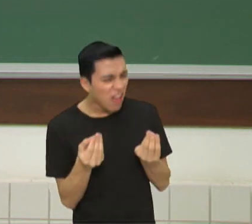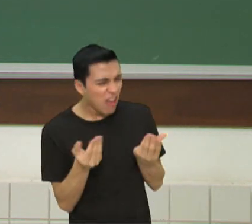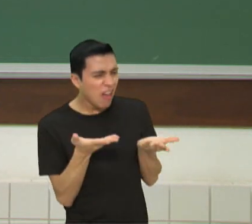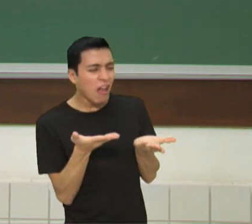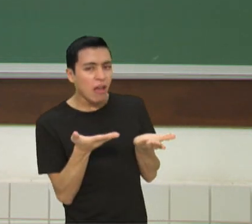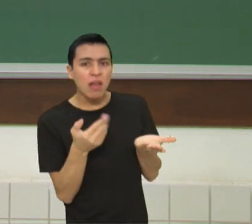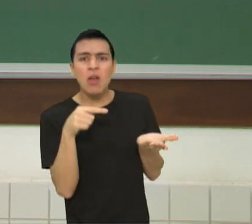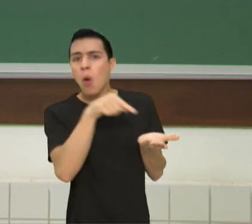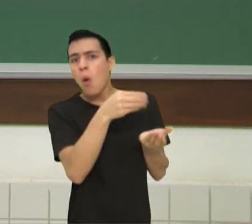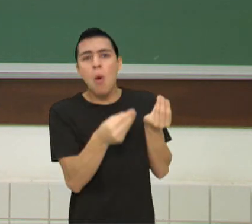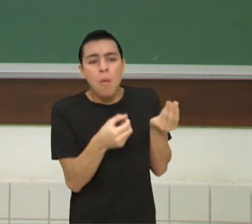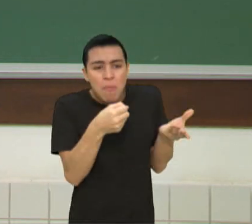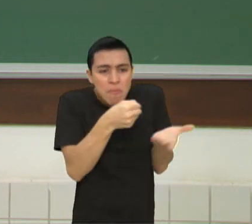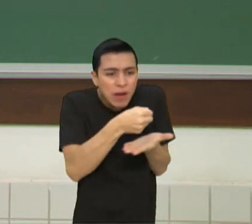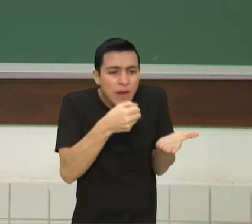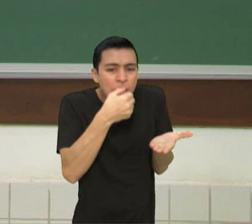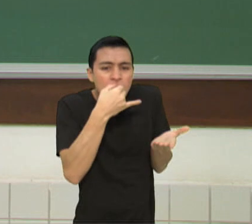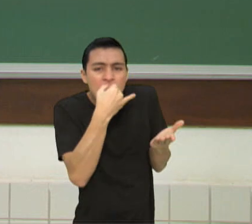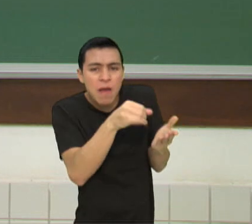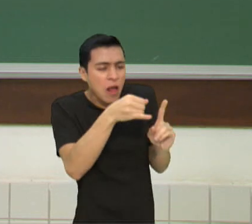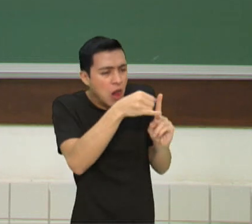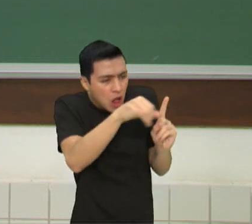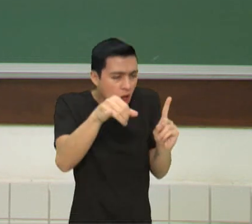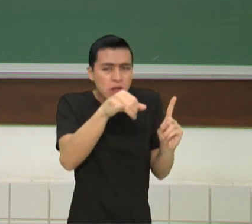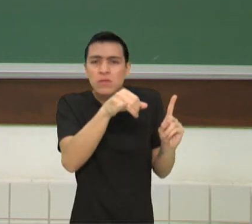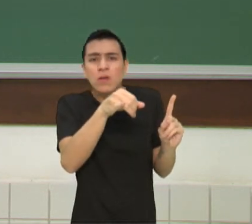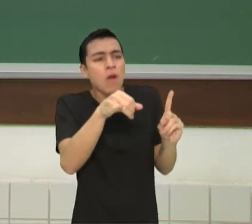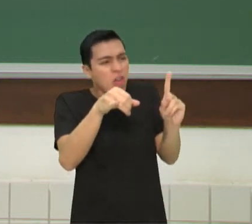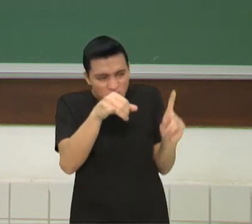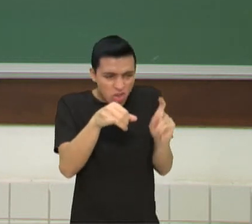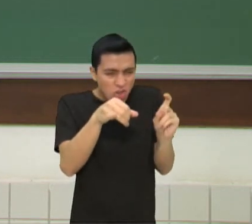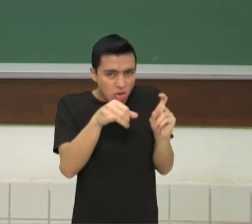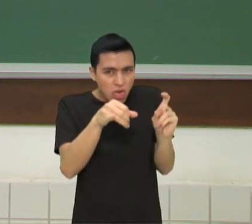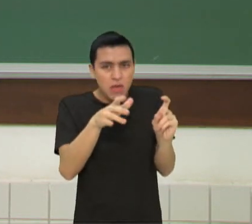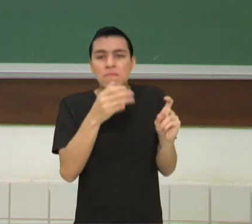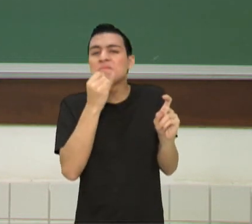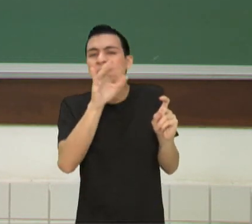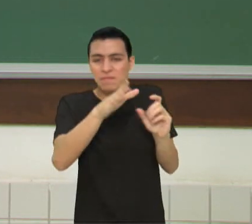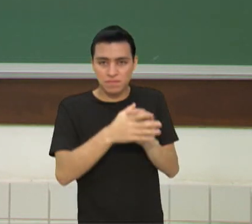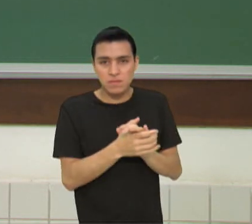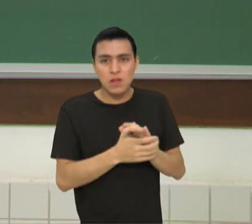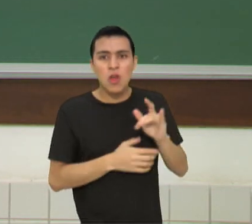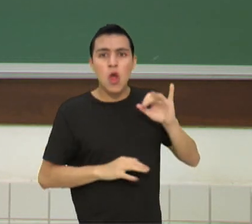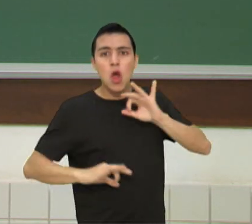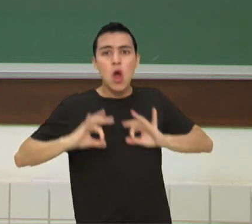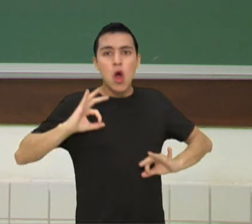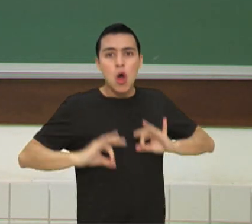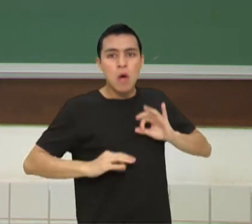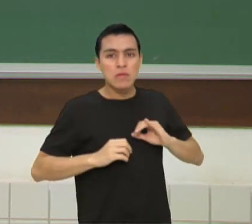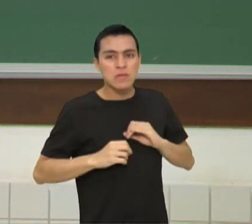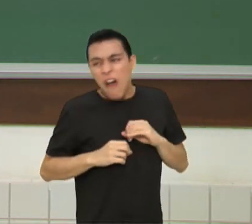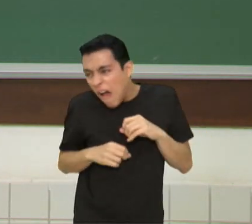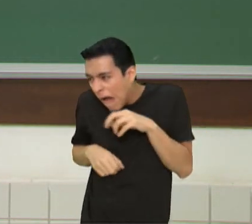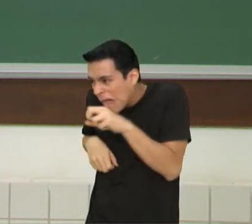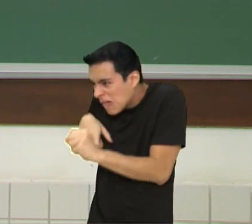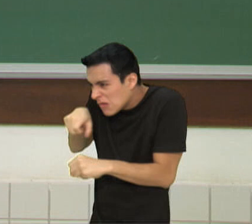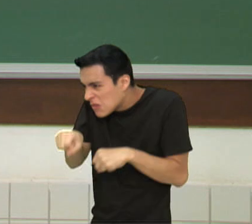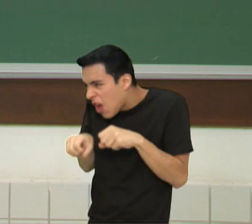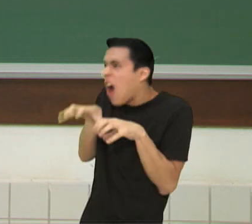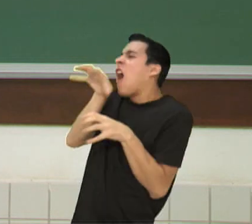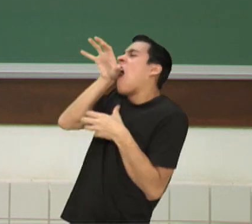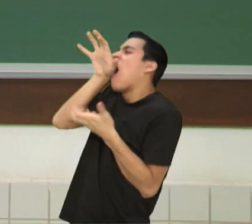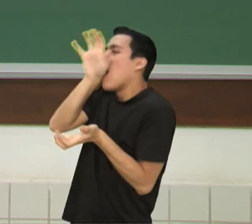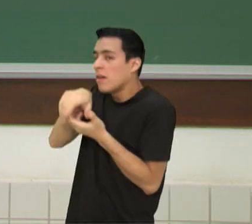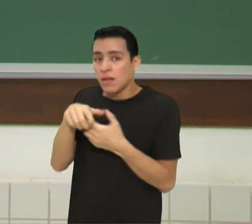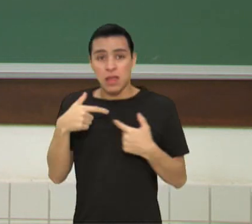a base energética. Se agora entra uma onça pintada pela janela aqui, especializada em jantar gente, eu tenho que sair